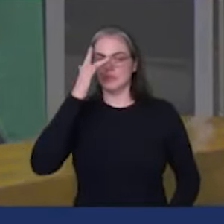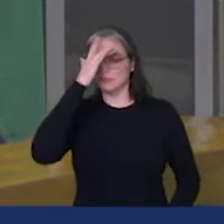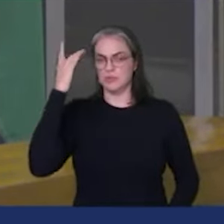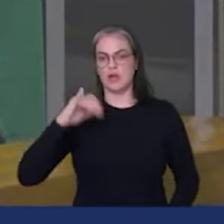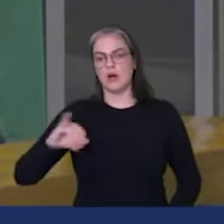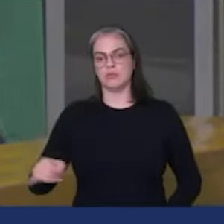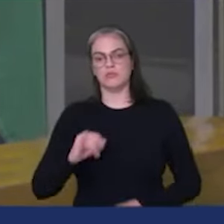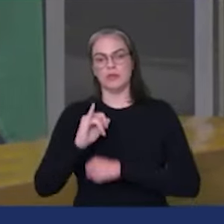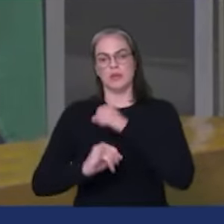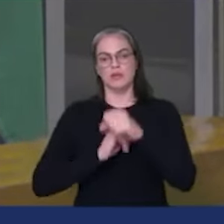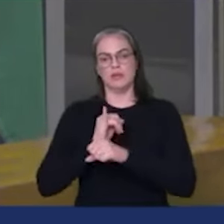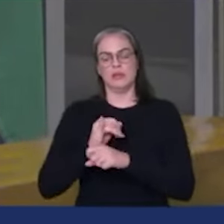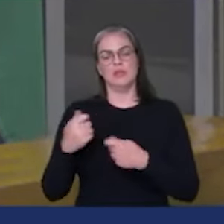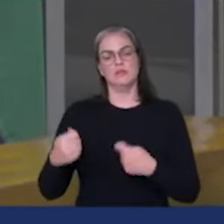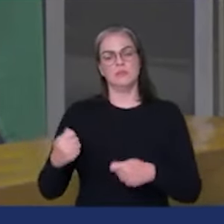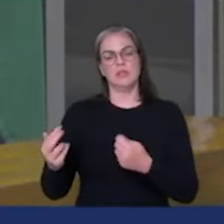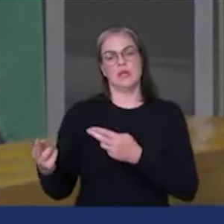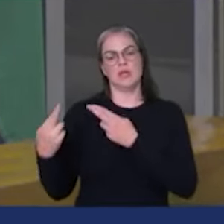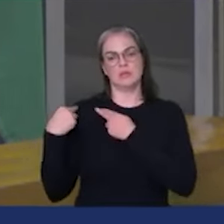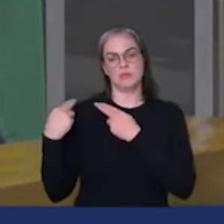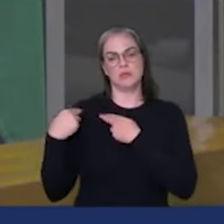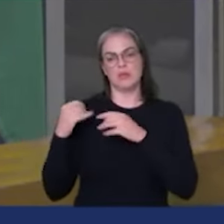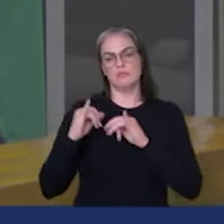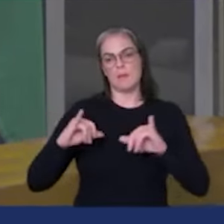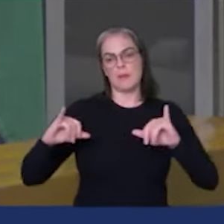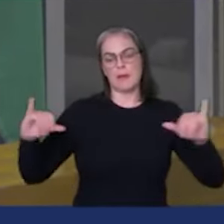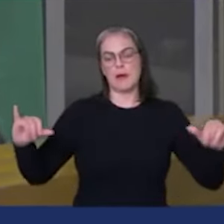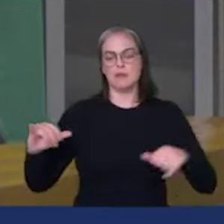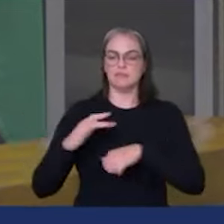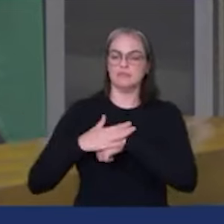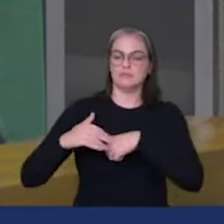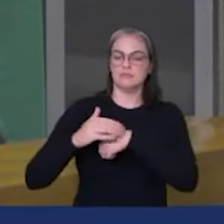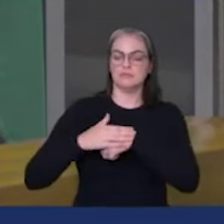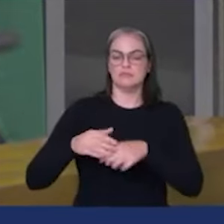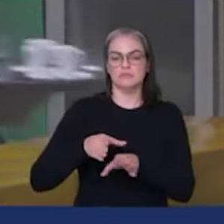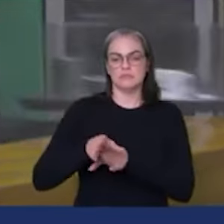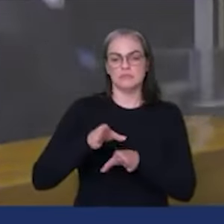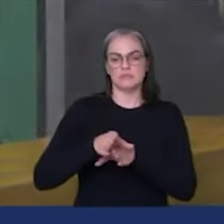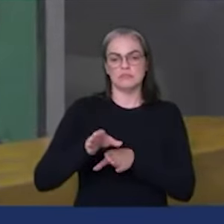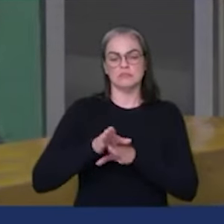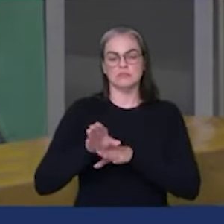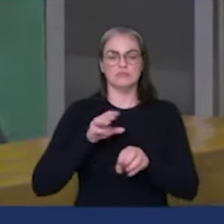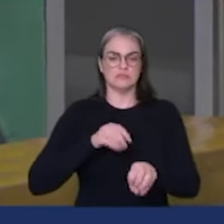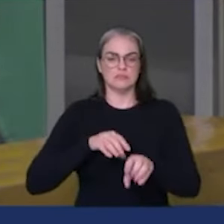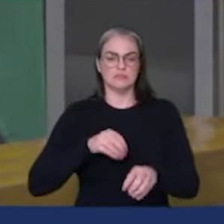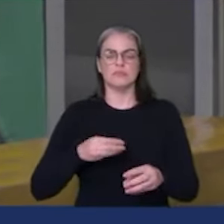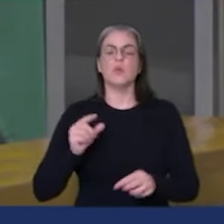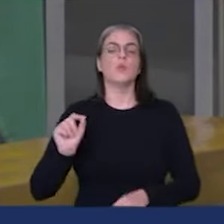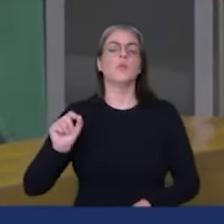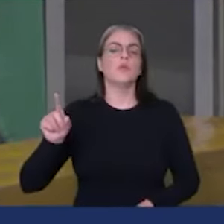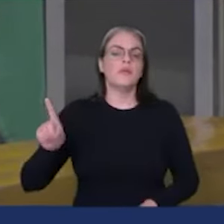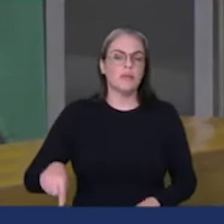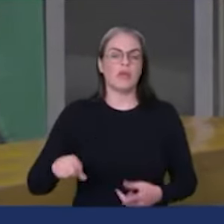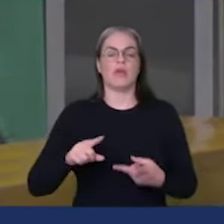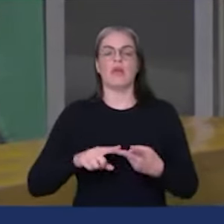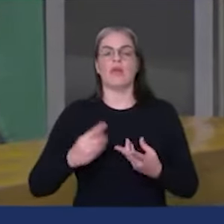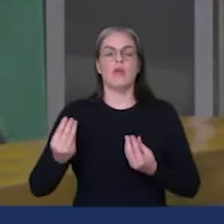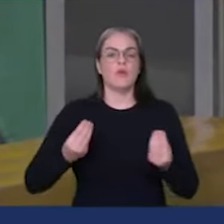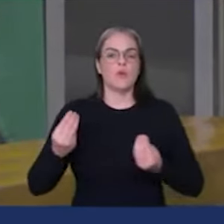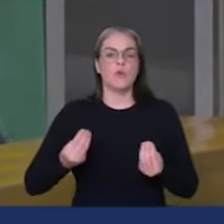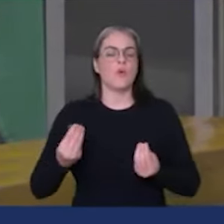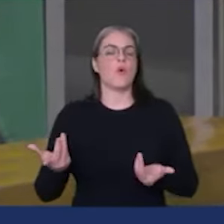de maneira responsável, trazem informação, acalento, orientação sobre o que é e como o transtorno nos